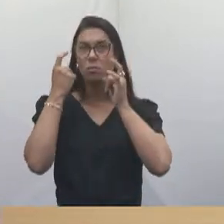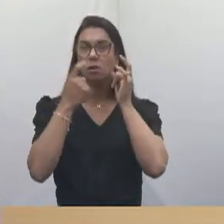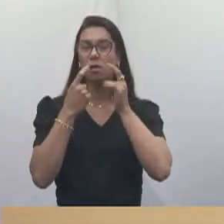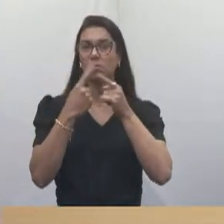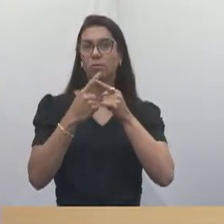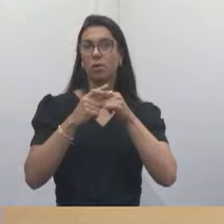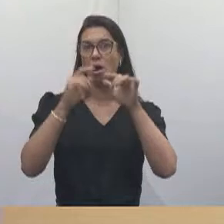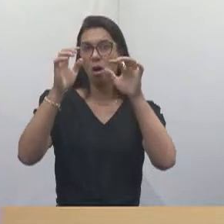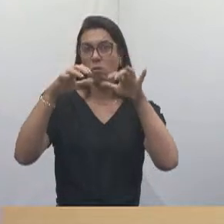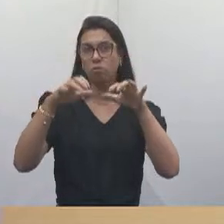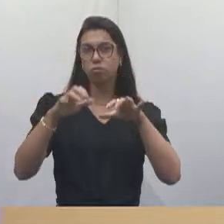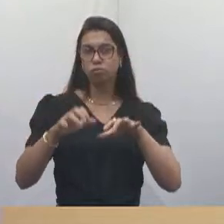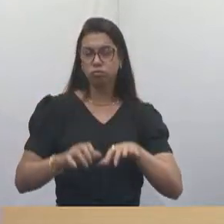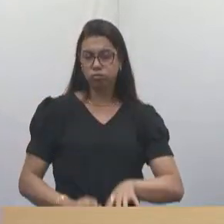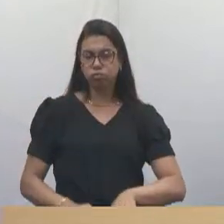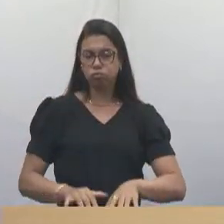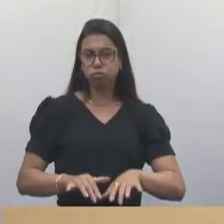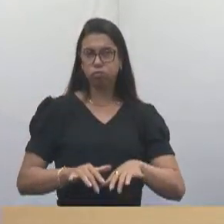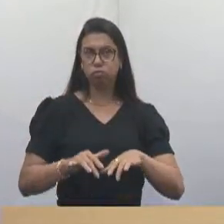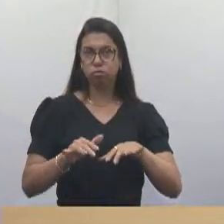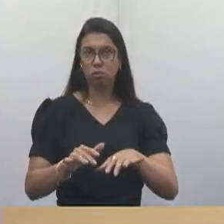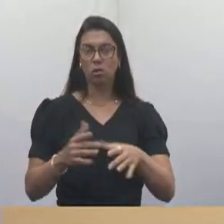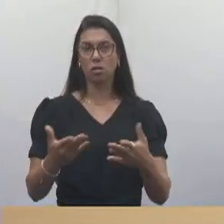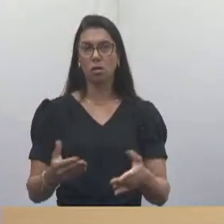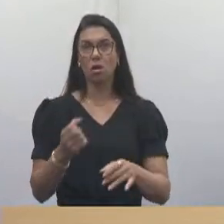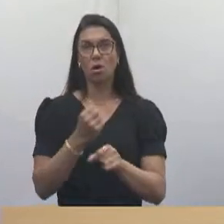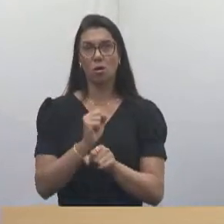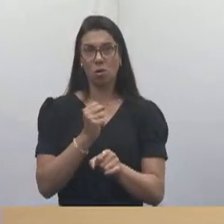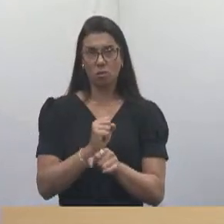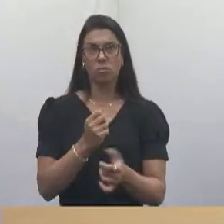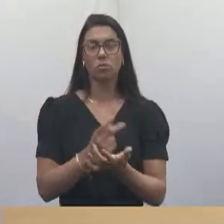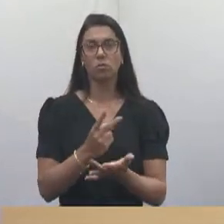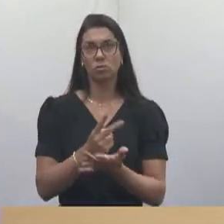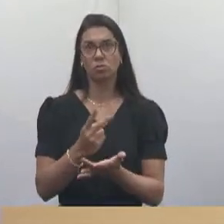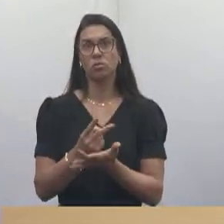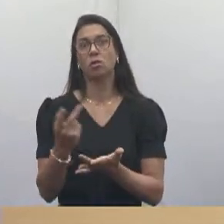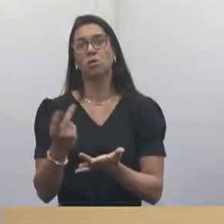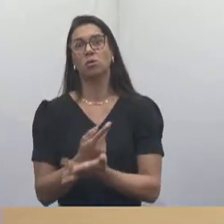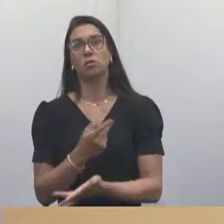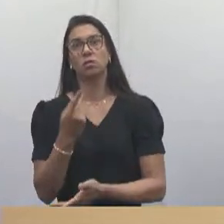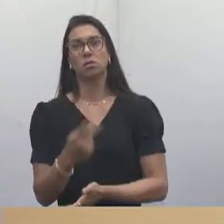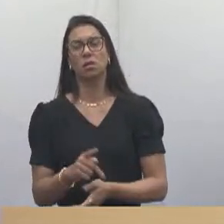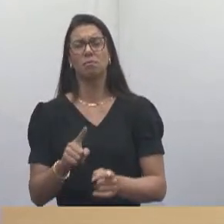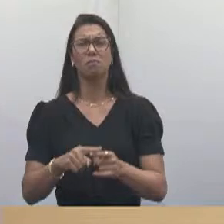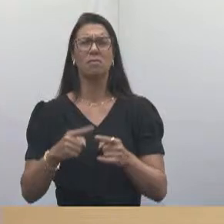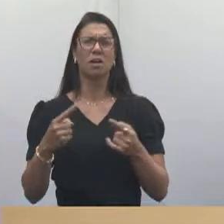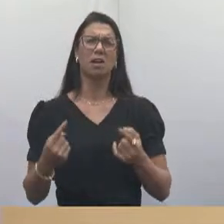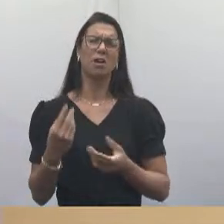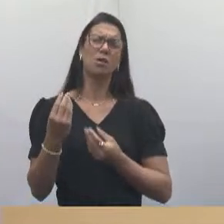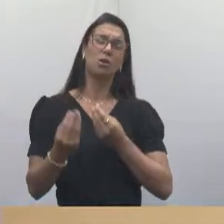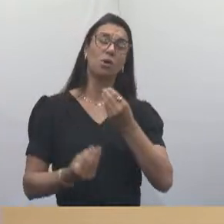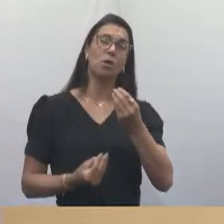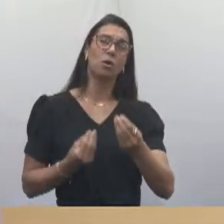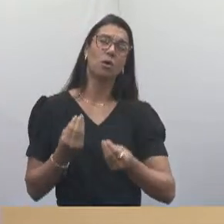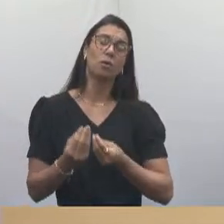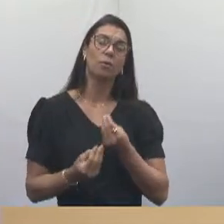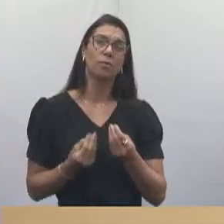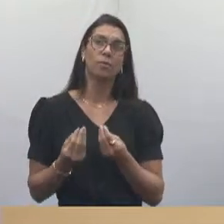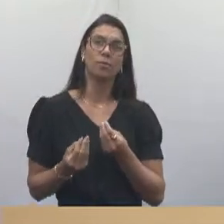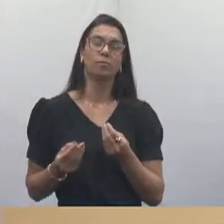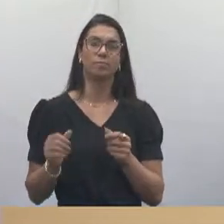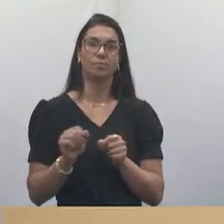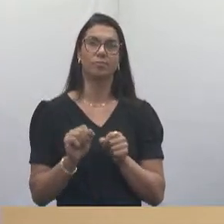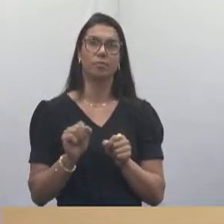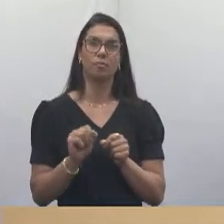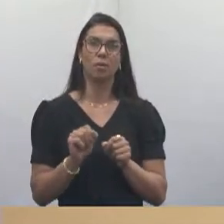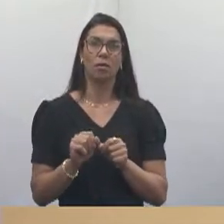loja. Então, obras são realizadas. Porém, de que forma essas obras são realizadas?